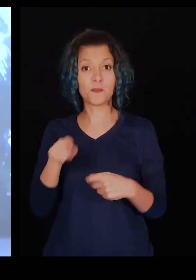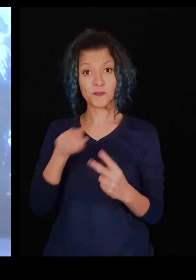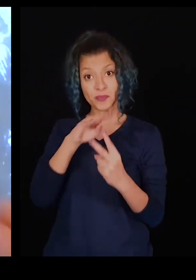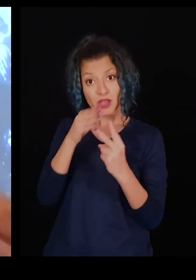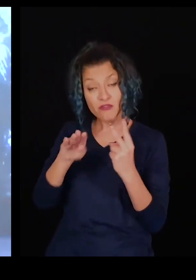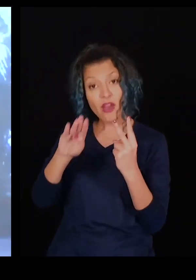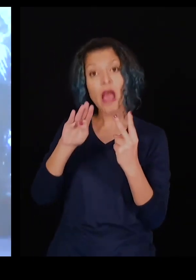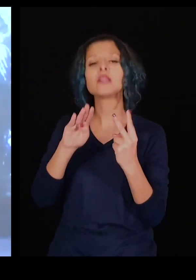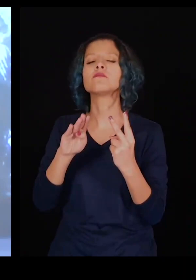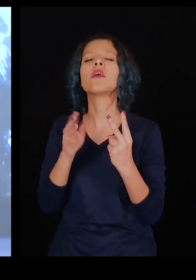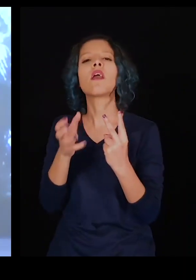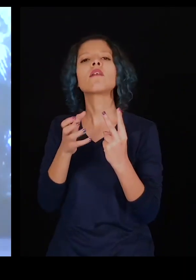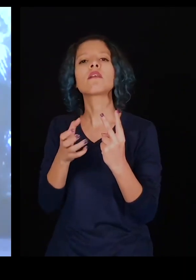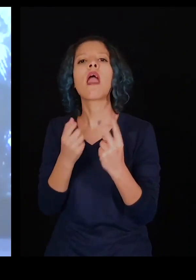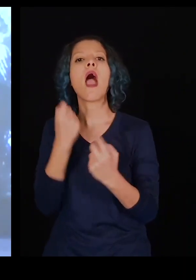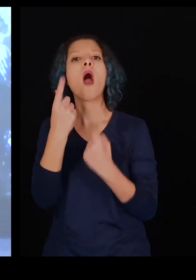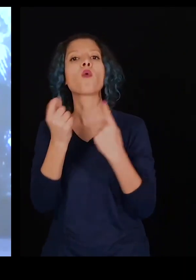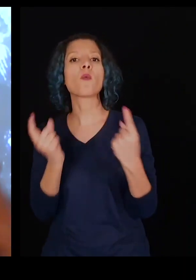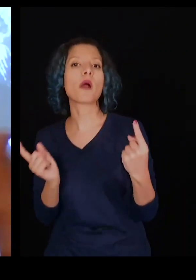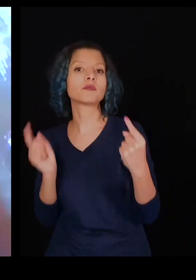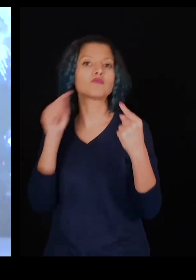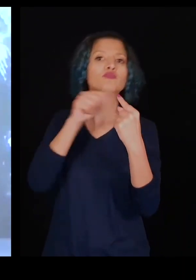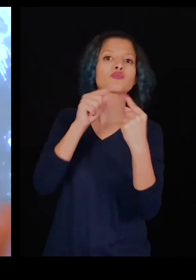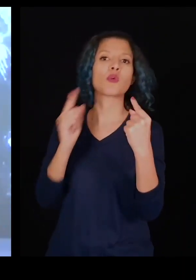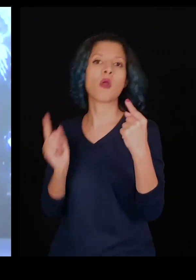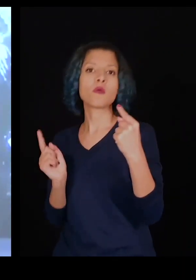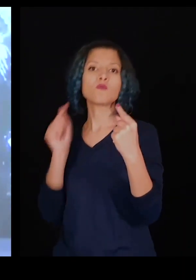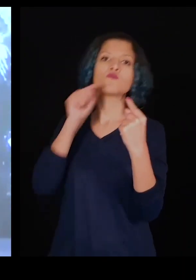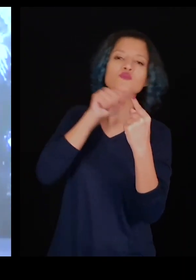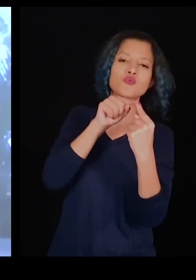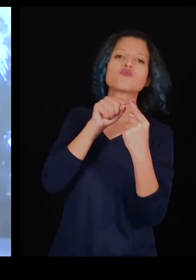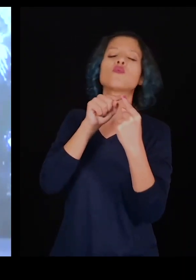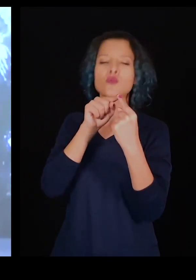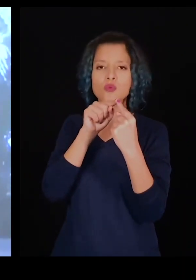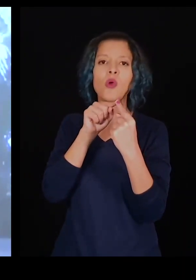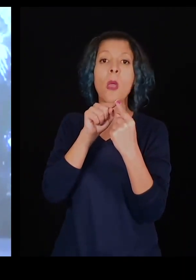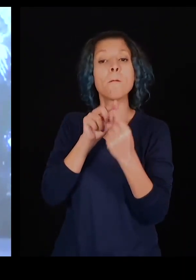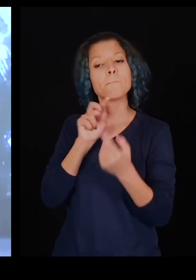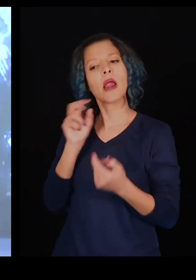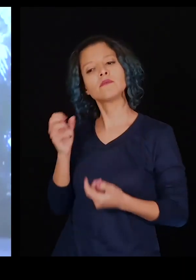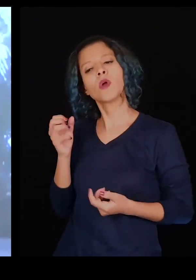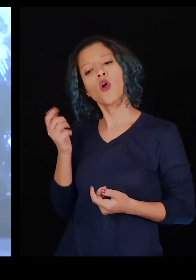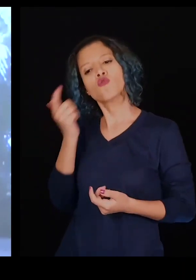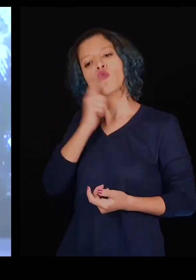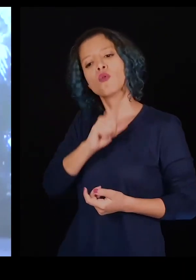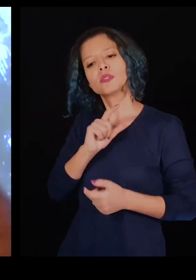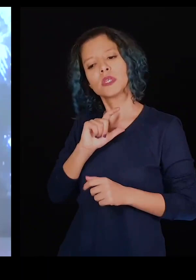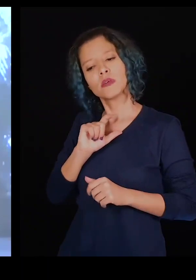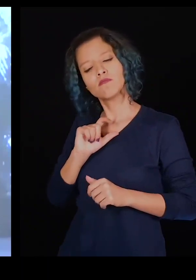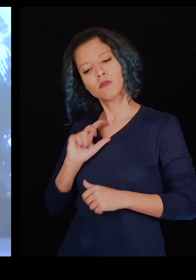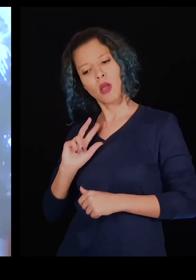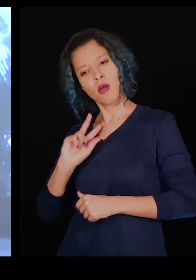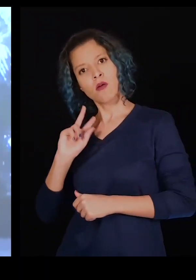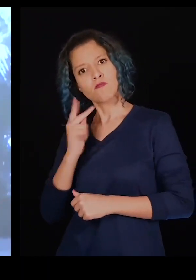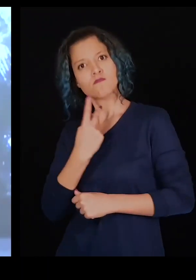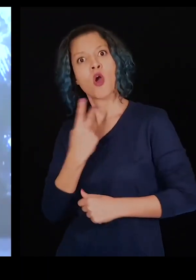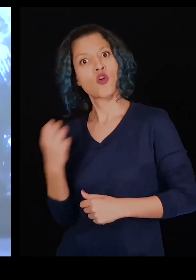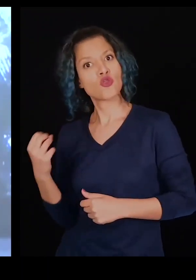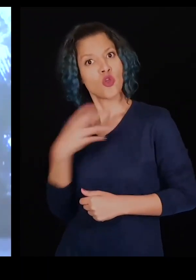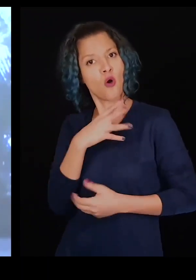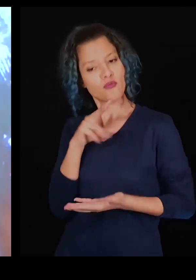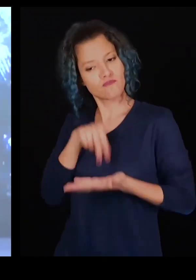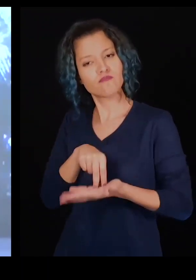em atravessar determinadas pontes para esse novo posicionamento que a Vale está